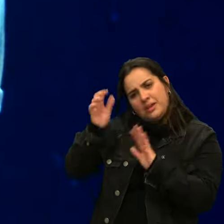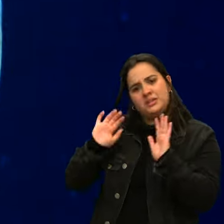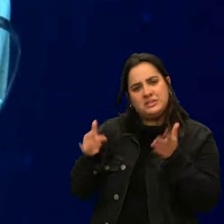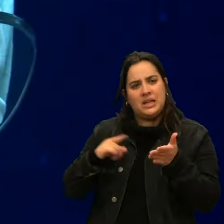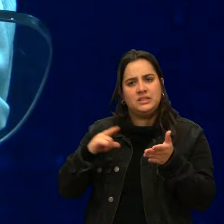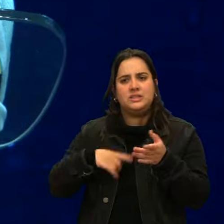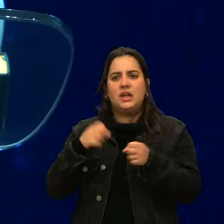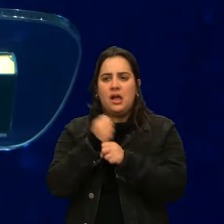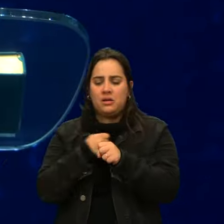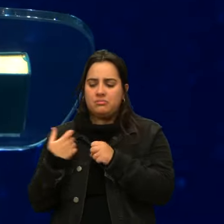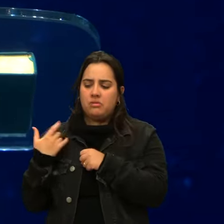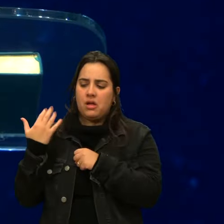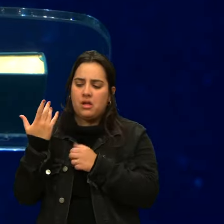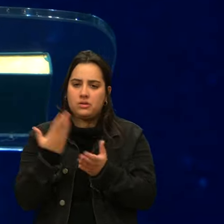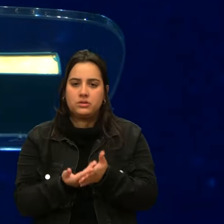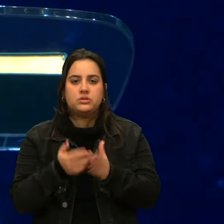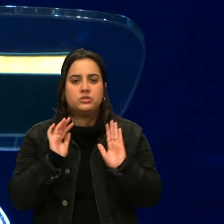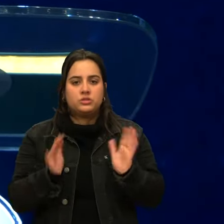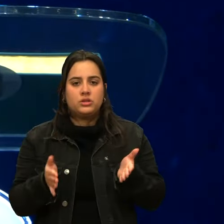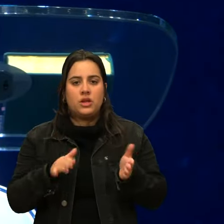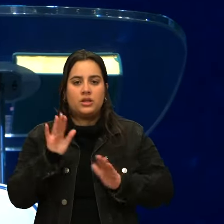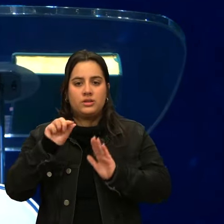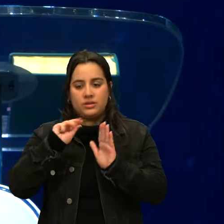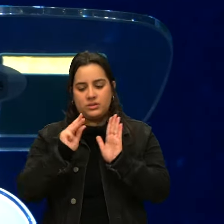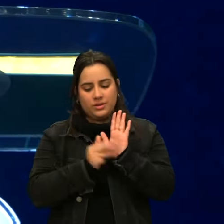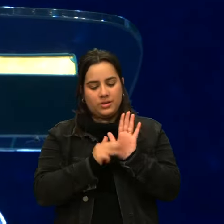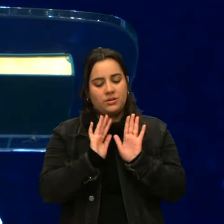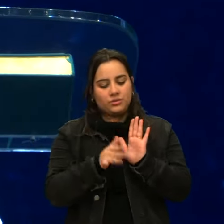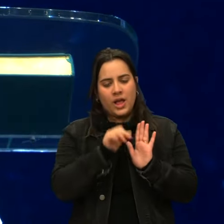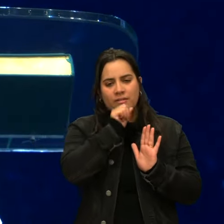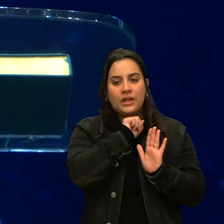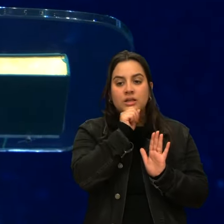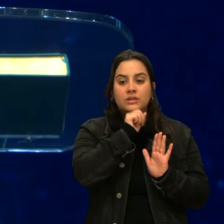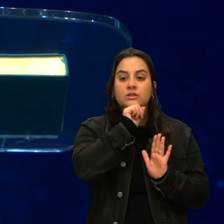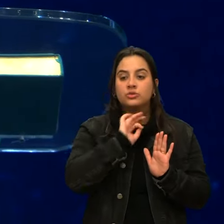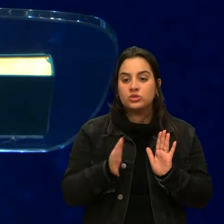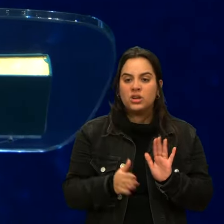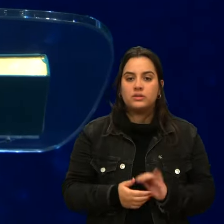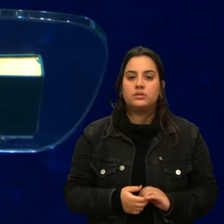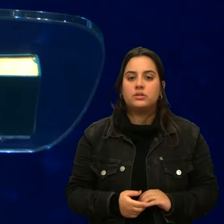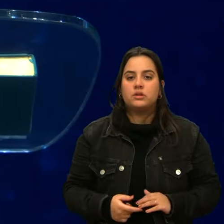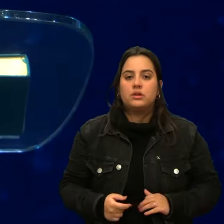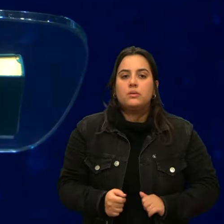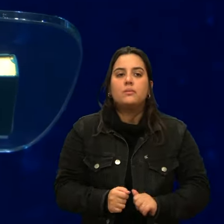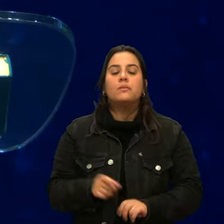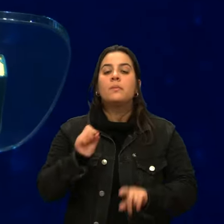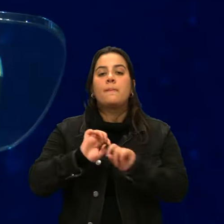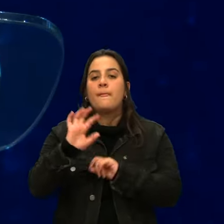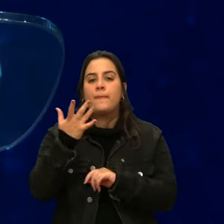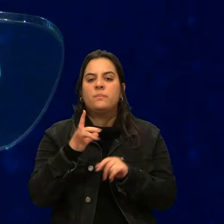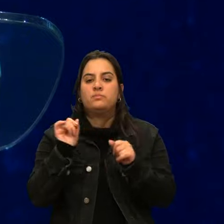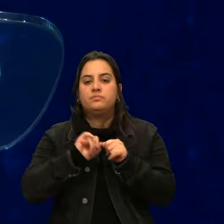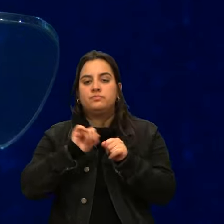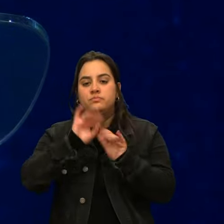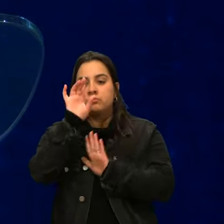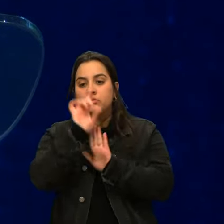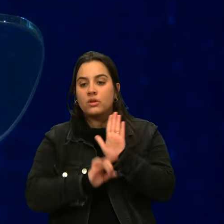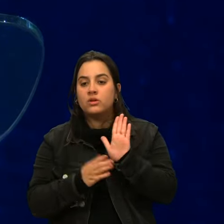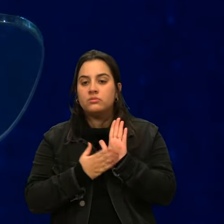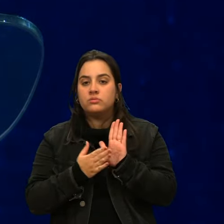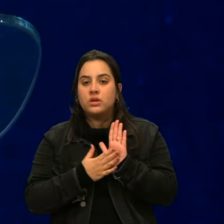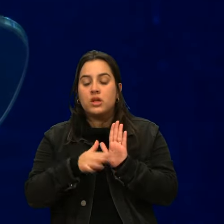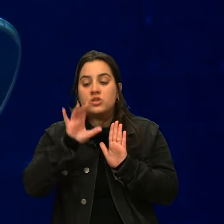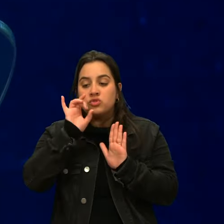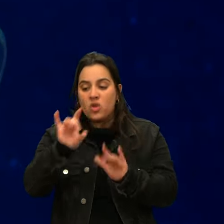anos. Provavelmente Daniel já era um velhinho. E o que acontece? Fazem um decreto de que eles só poderiam